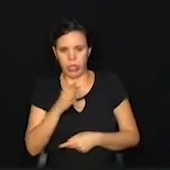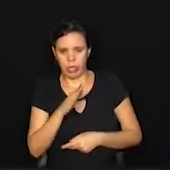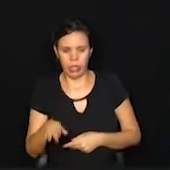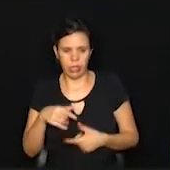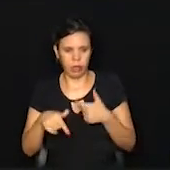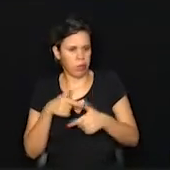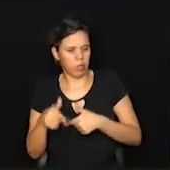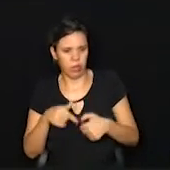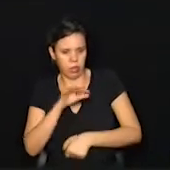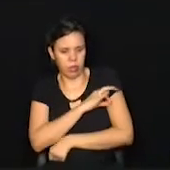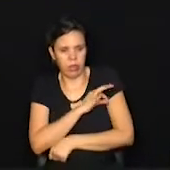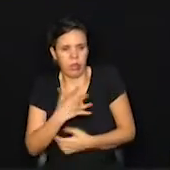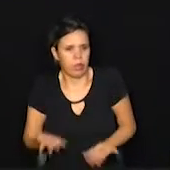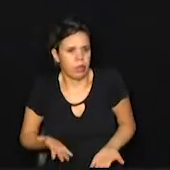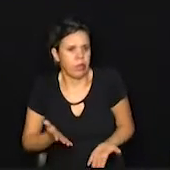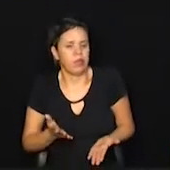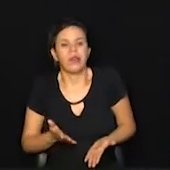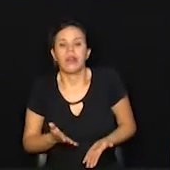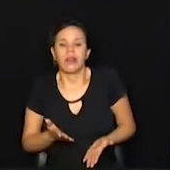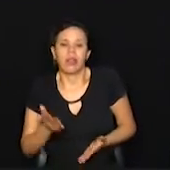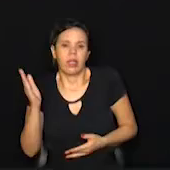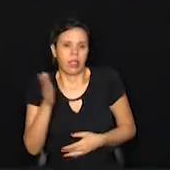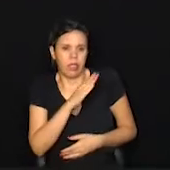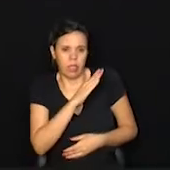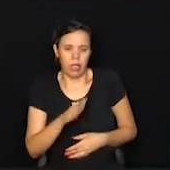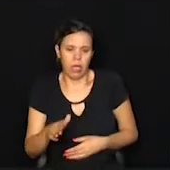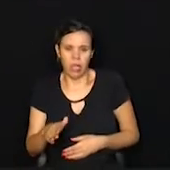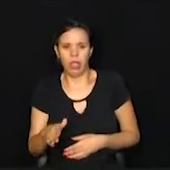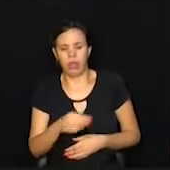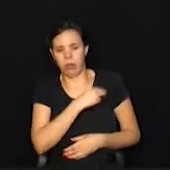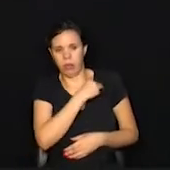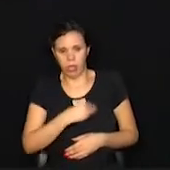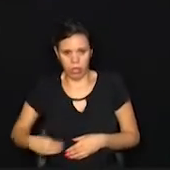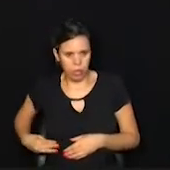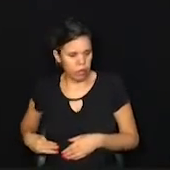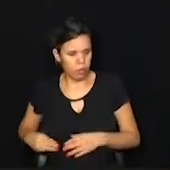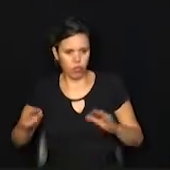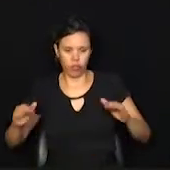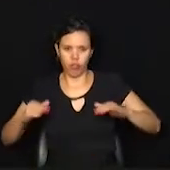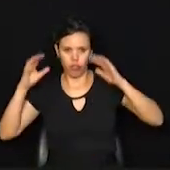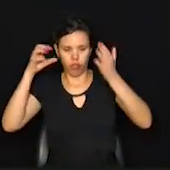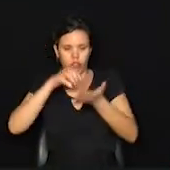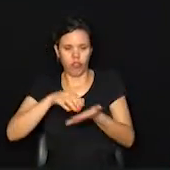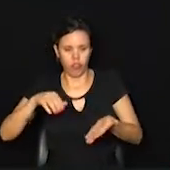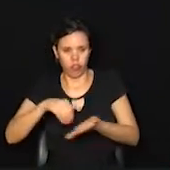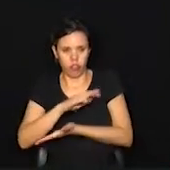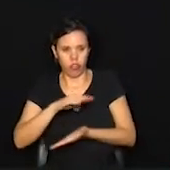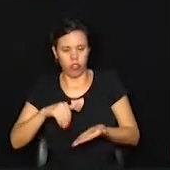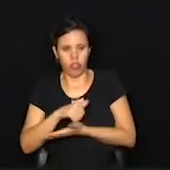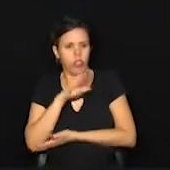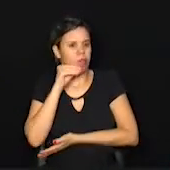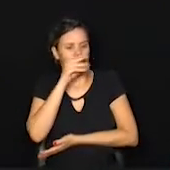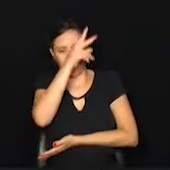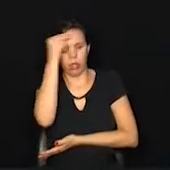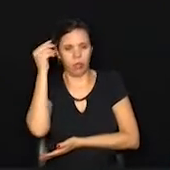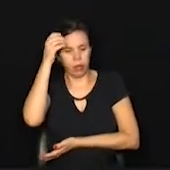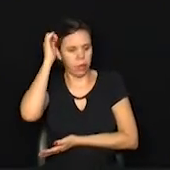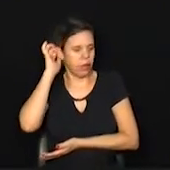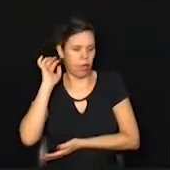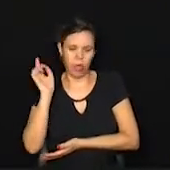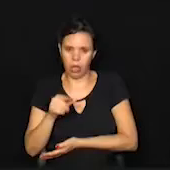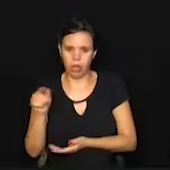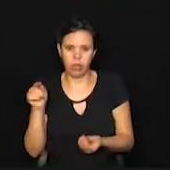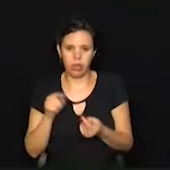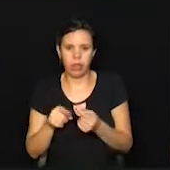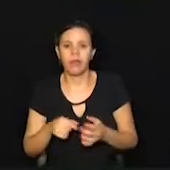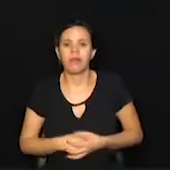executivos eleitos pelo povo caçar ministros do Supremo e demitir Funcionários Públicos Esse é